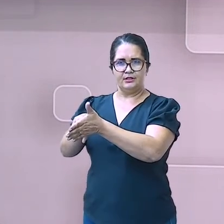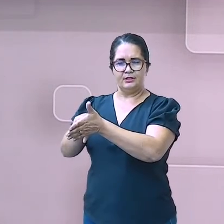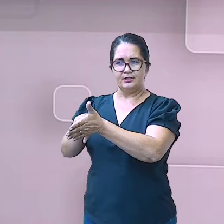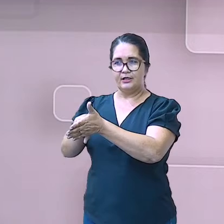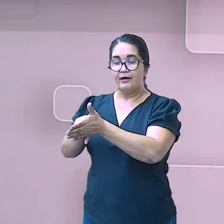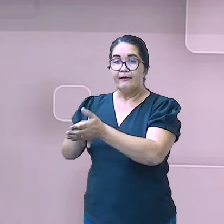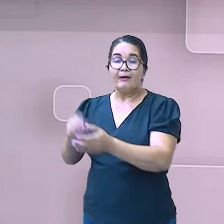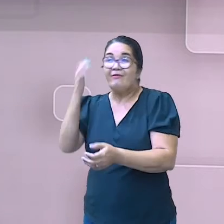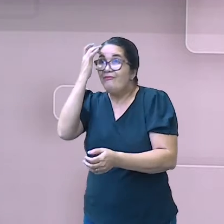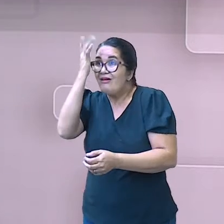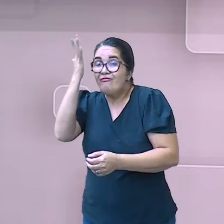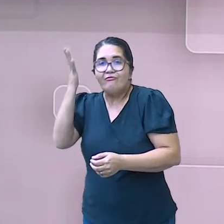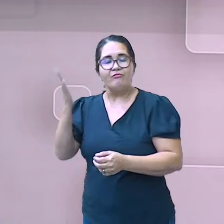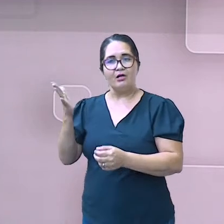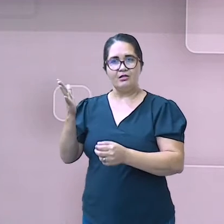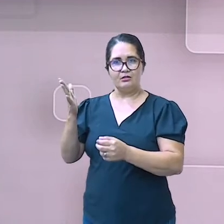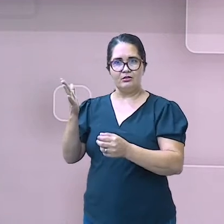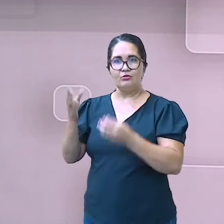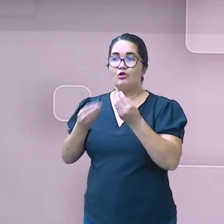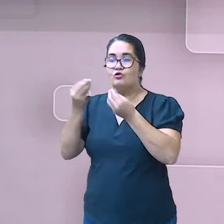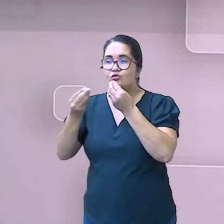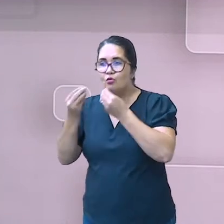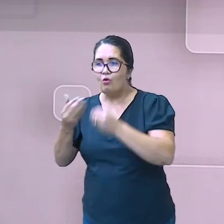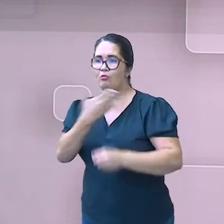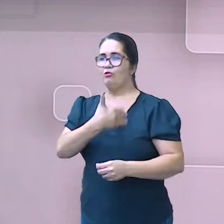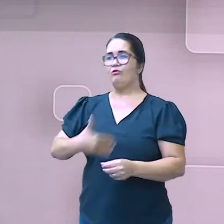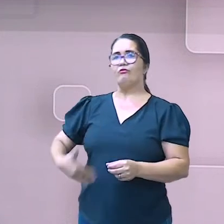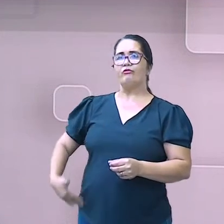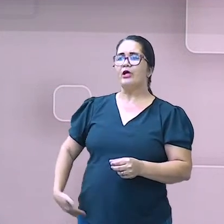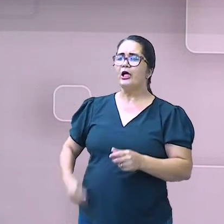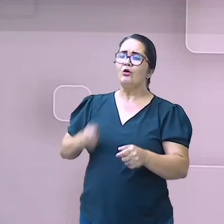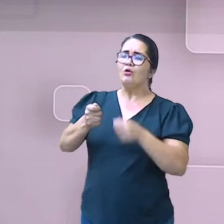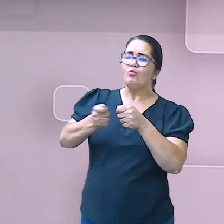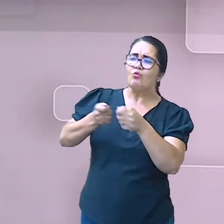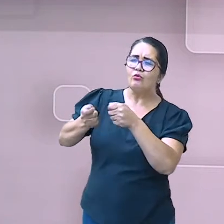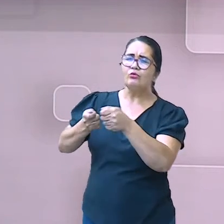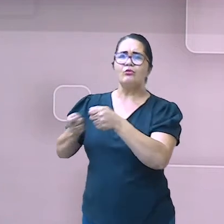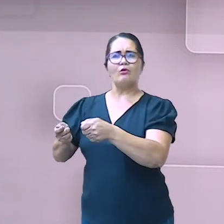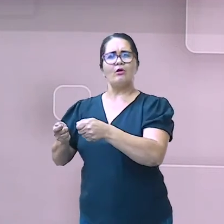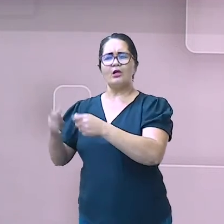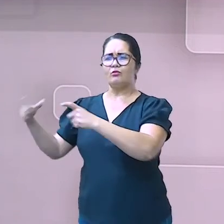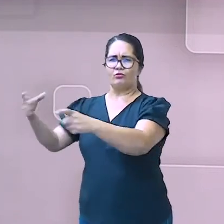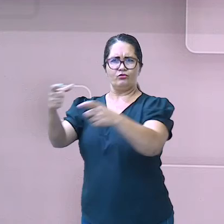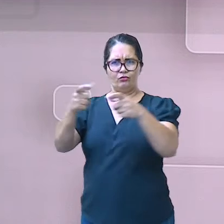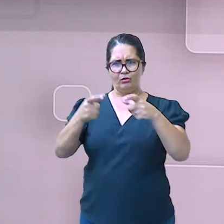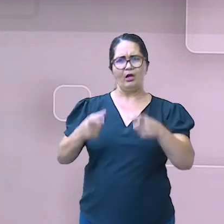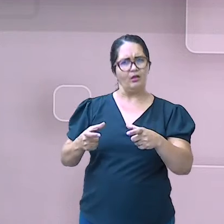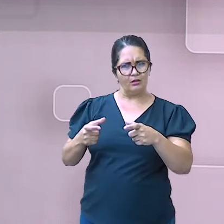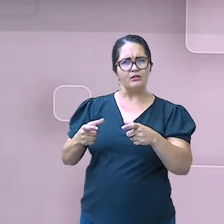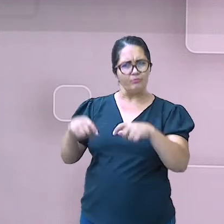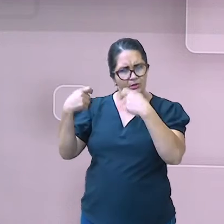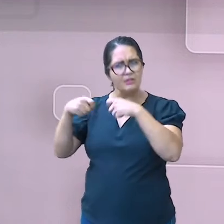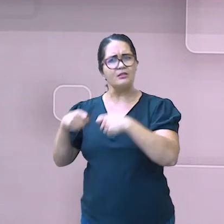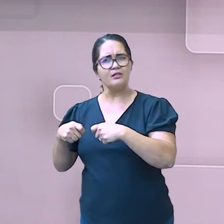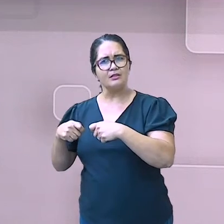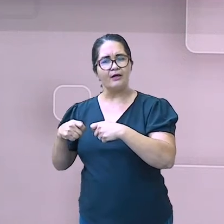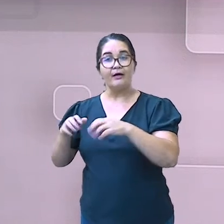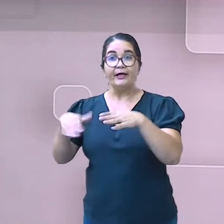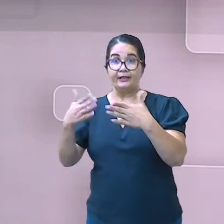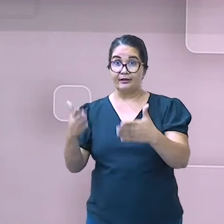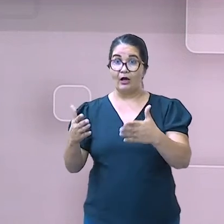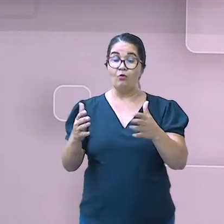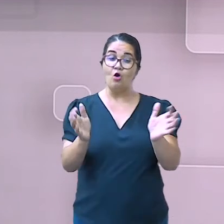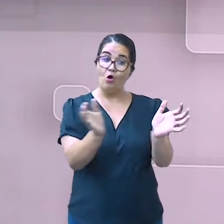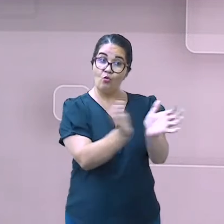para facilitar a governabilidade. Cada região, o governo cria ali